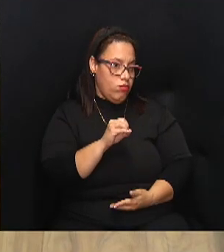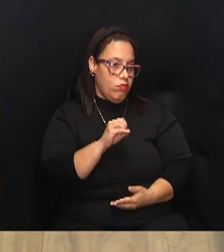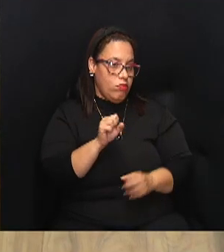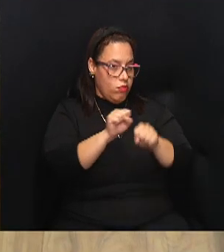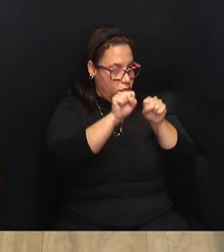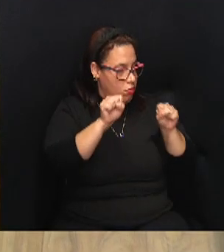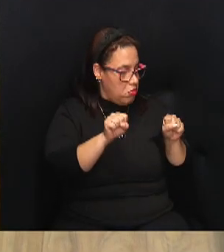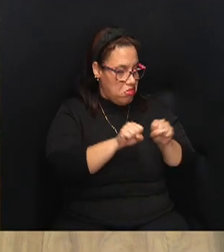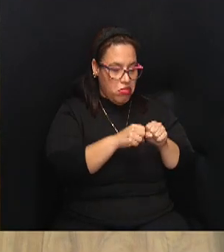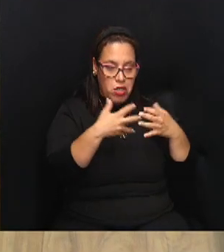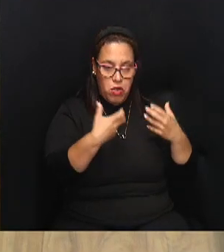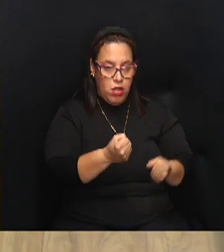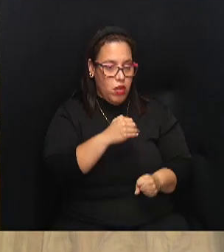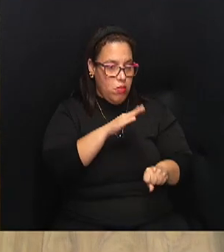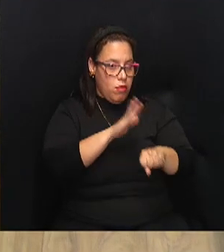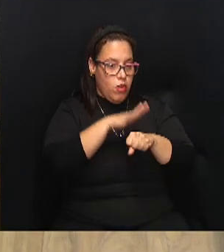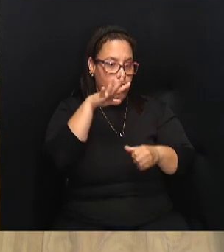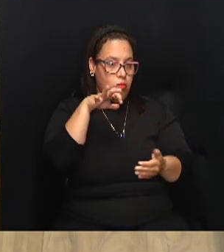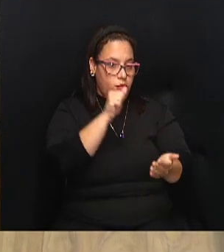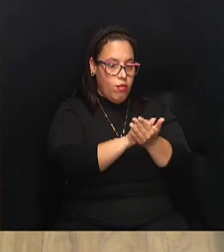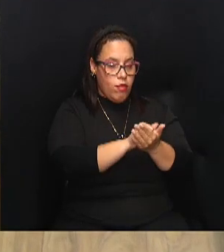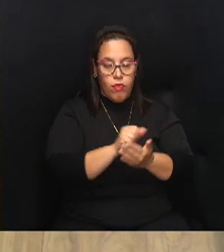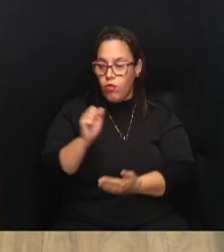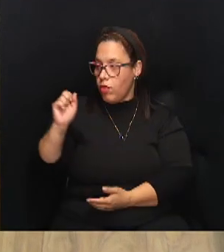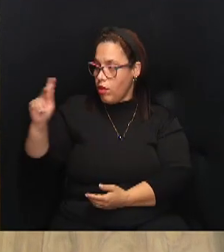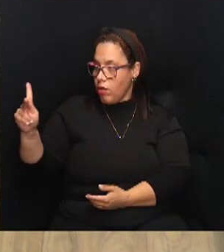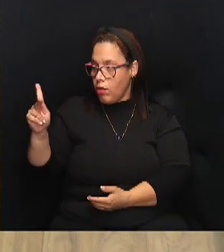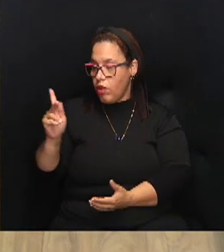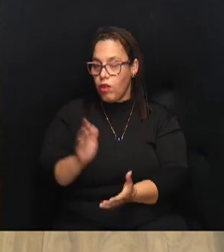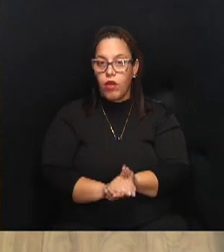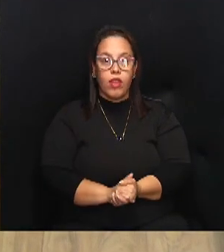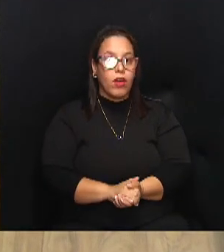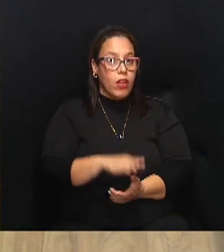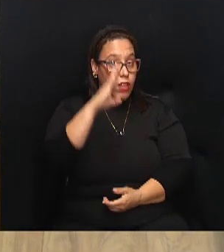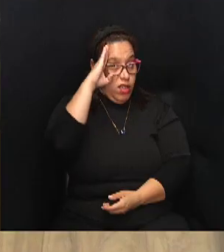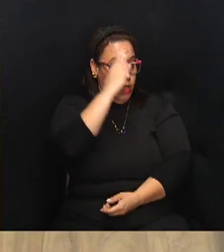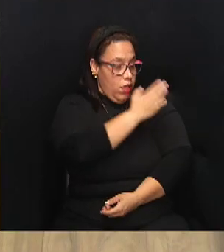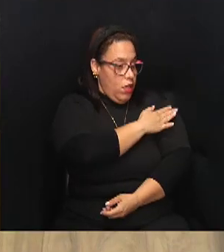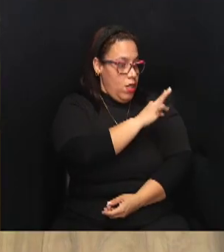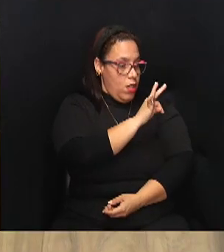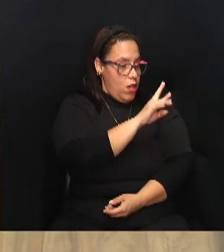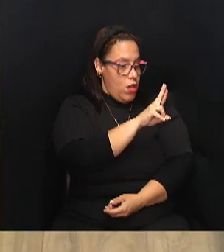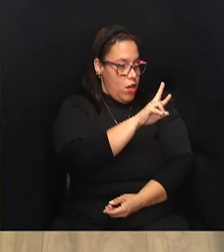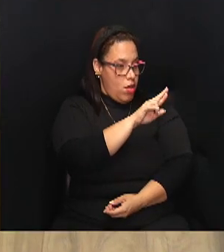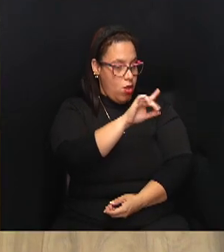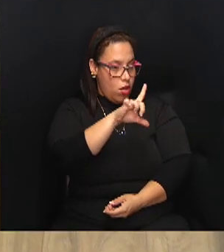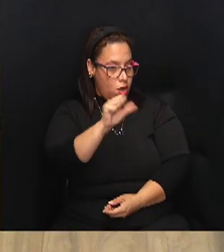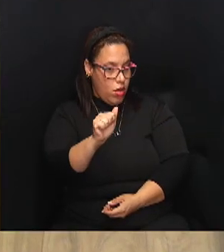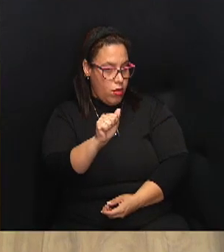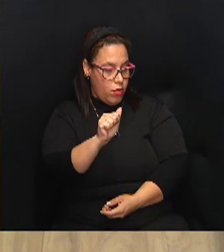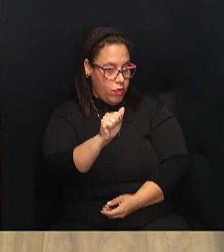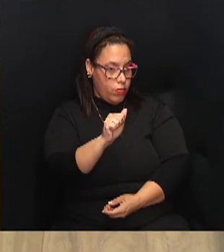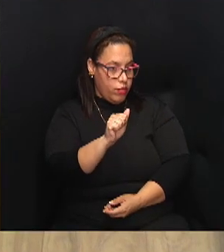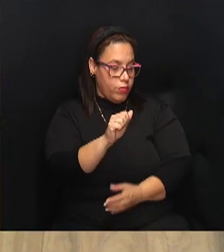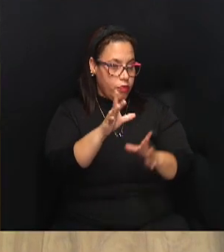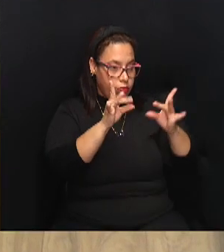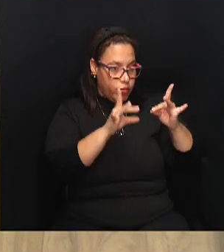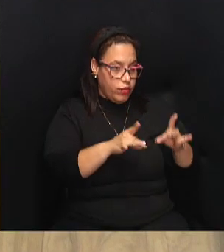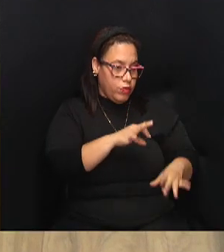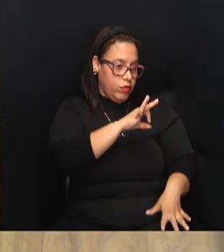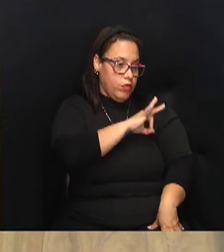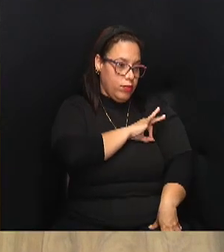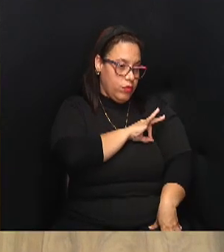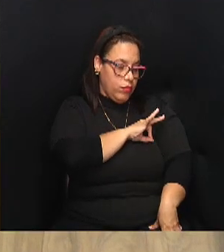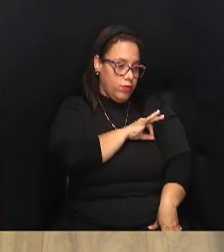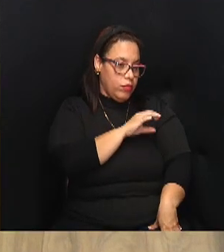não aceita mais a inscrição dele. Ótimo. Tenente Coronel Turola, comandante do 1º Batalhão de Ações Especiais de Polícia,